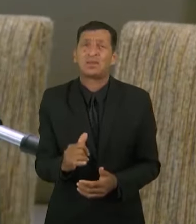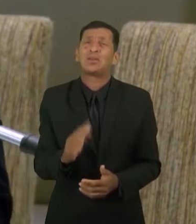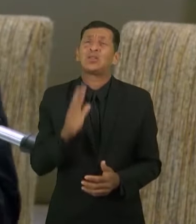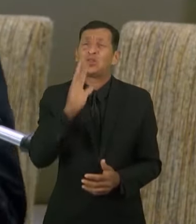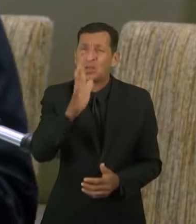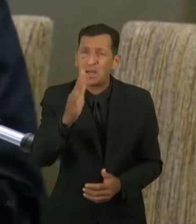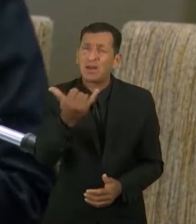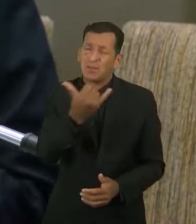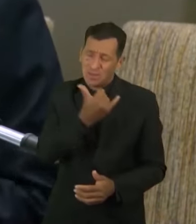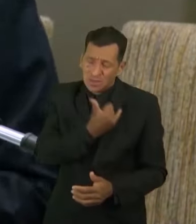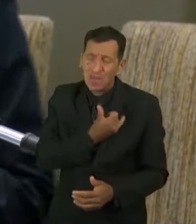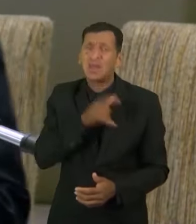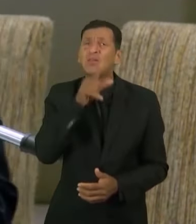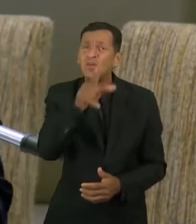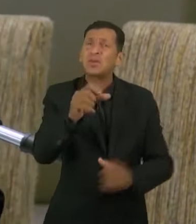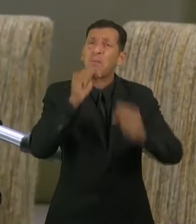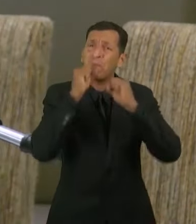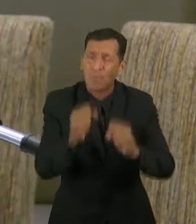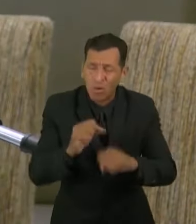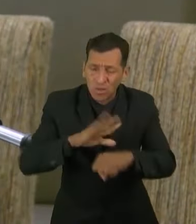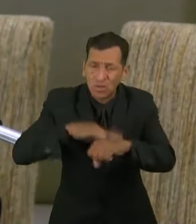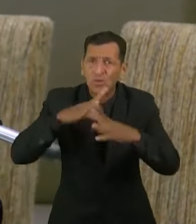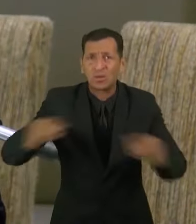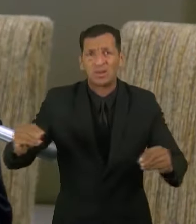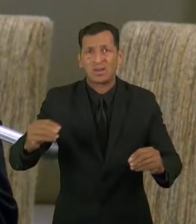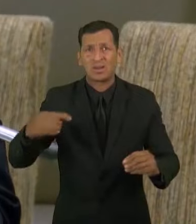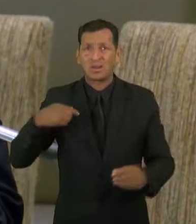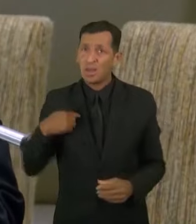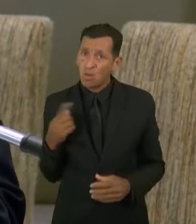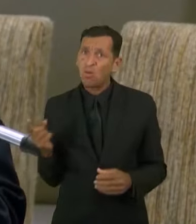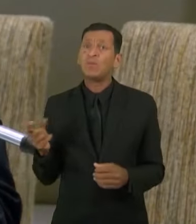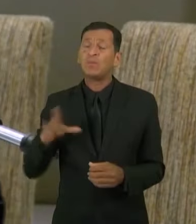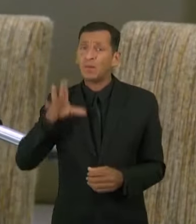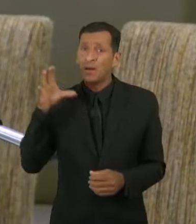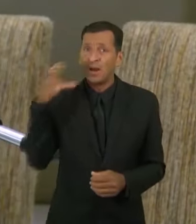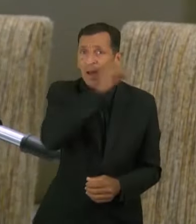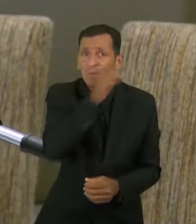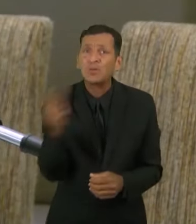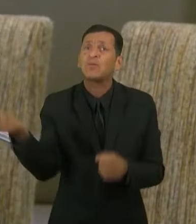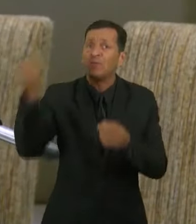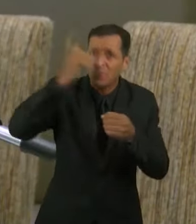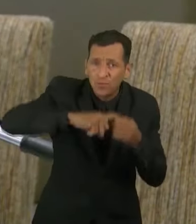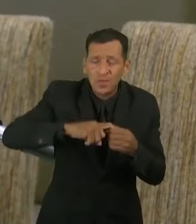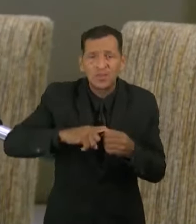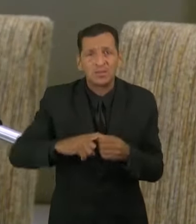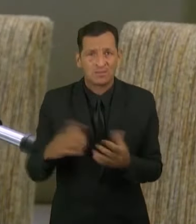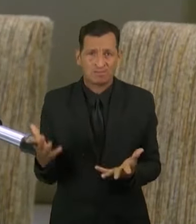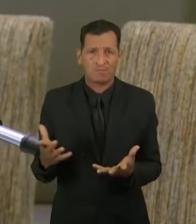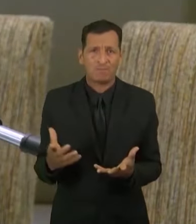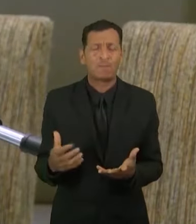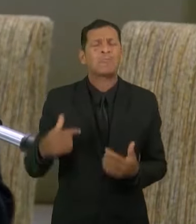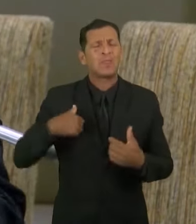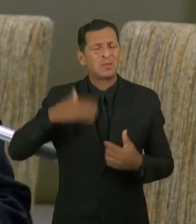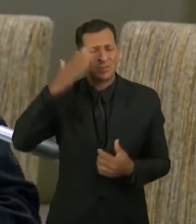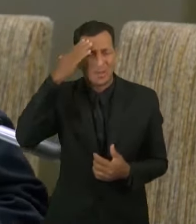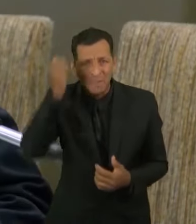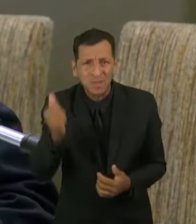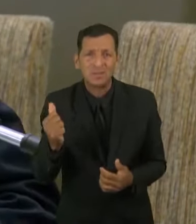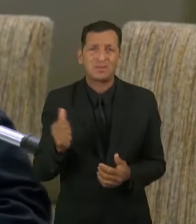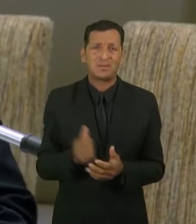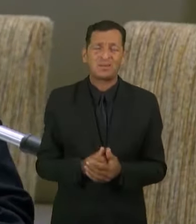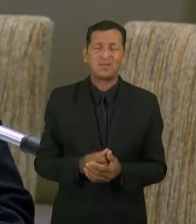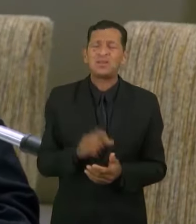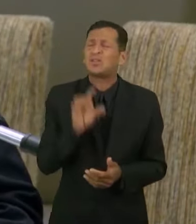e eu decidi sair de onde eu estava, porque eu sabia que se eu apenas te